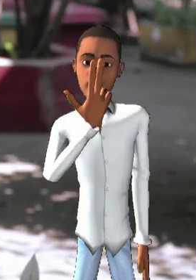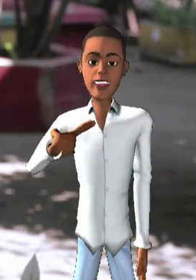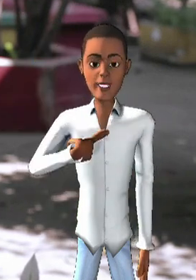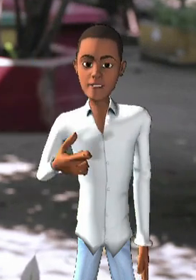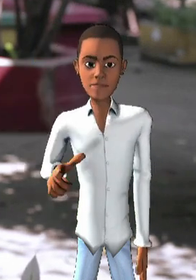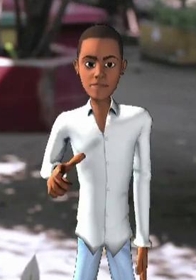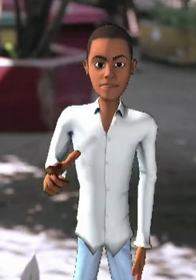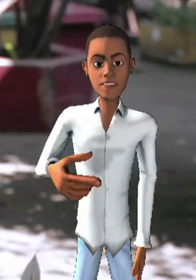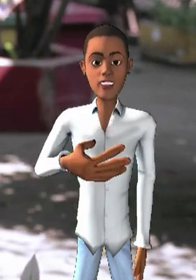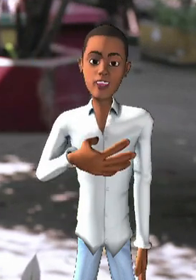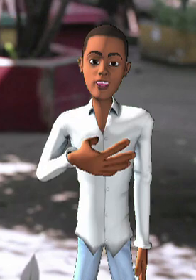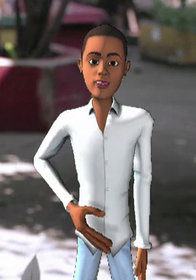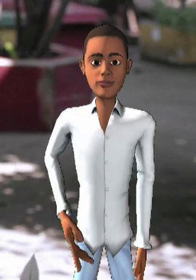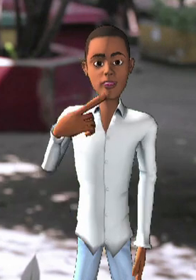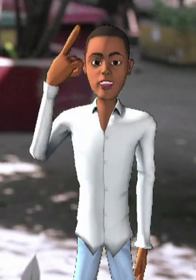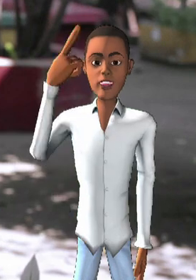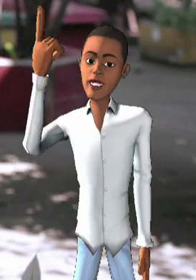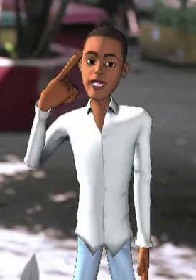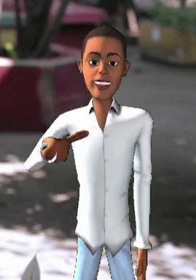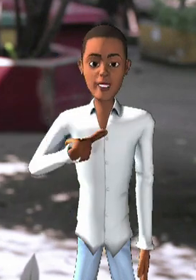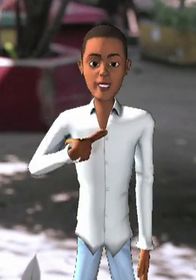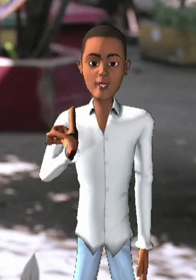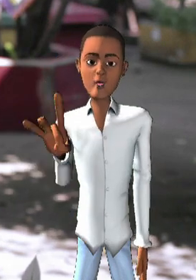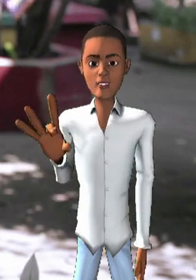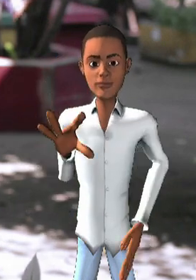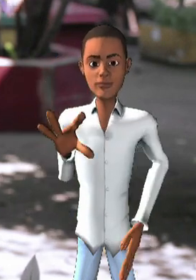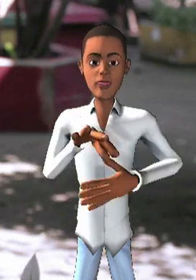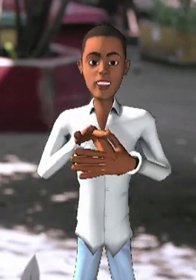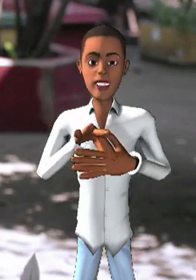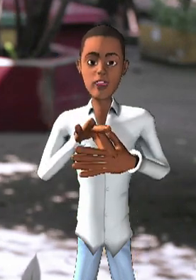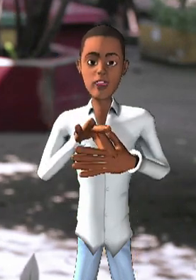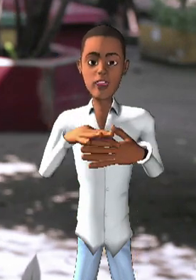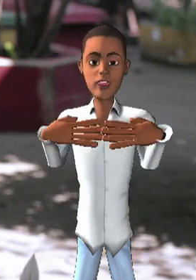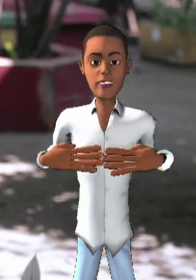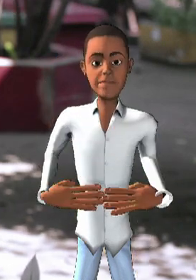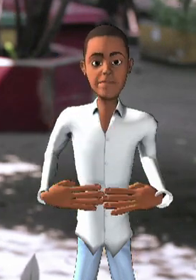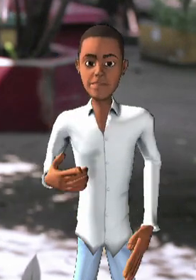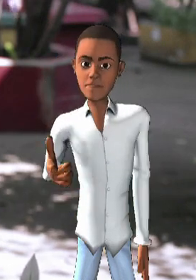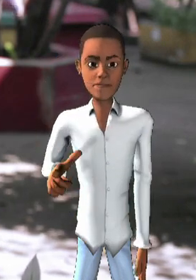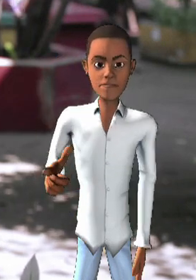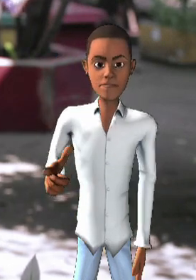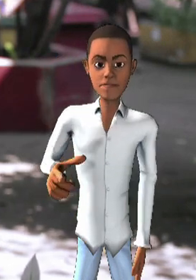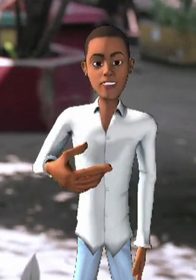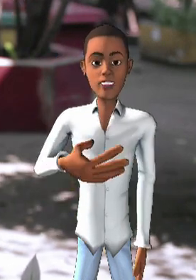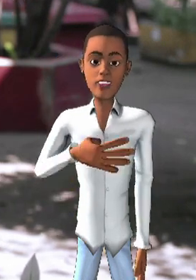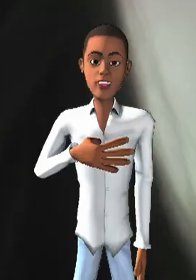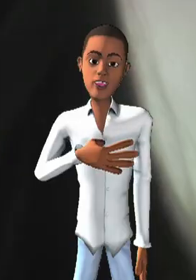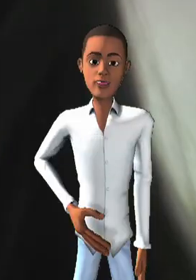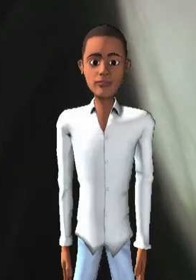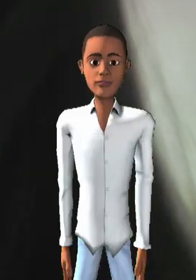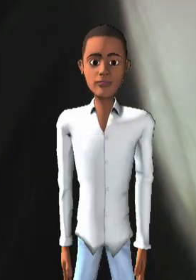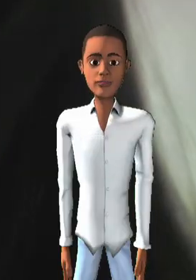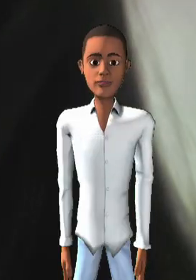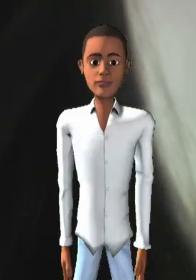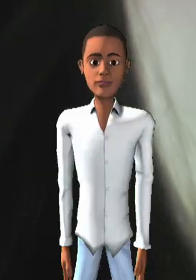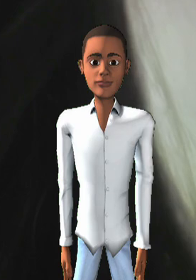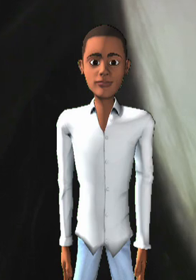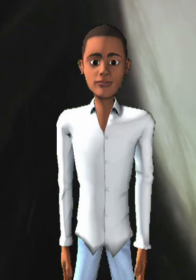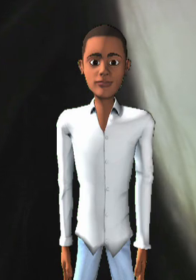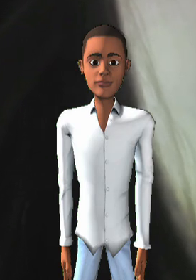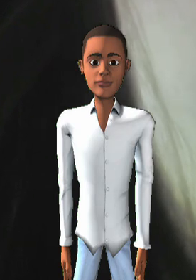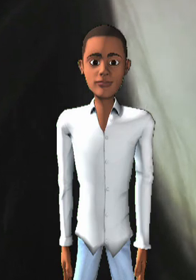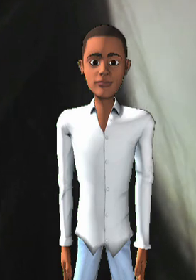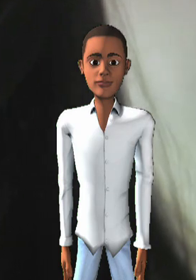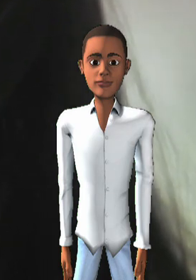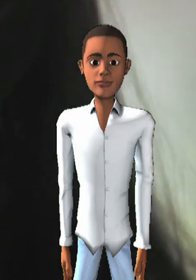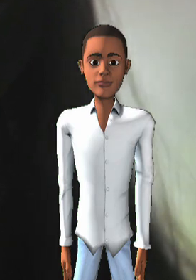ver como nada, entendeu? Era normal me ver como um simples pedaço de carne. Menina de